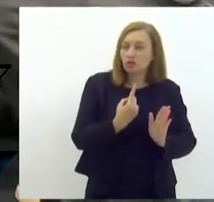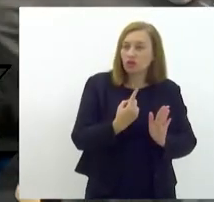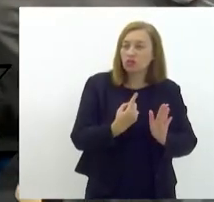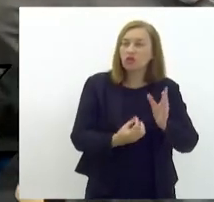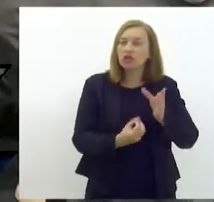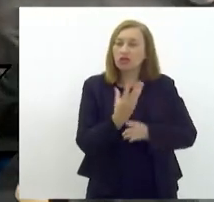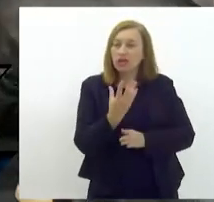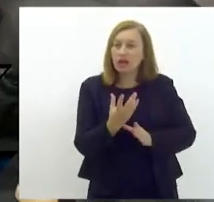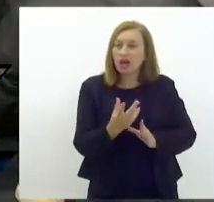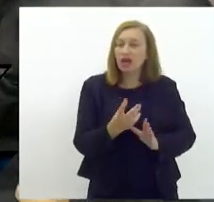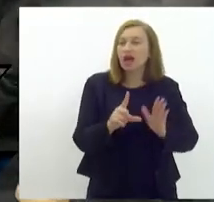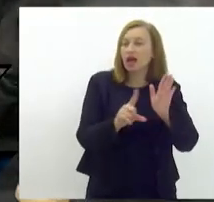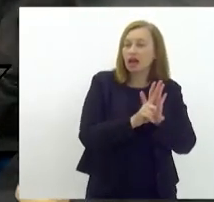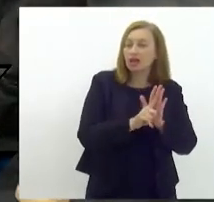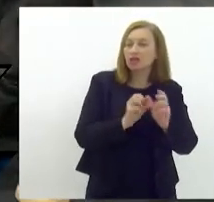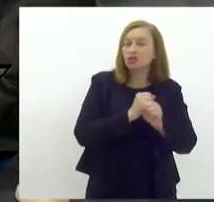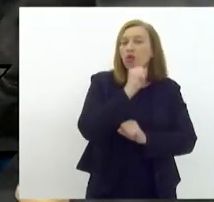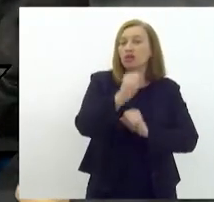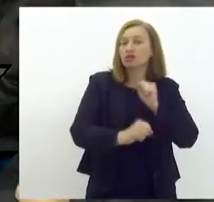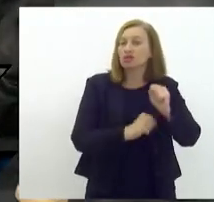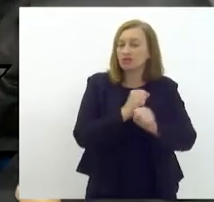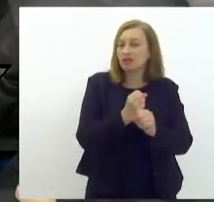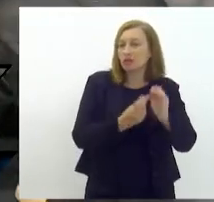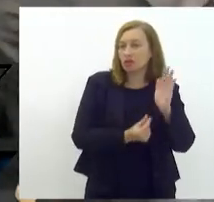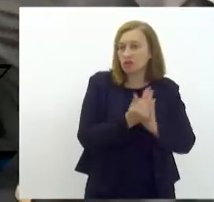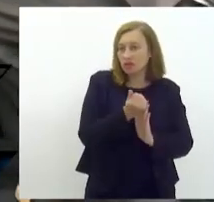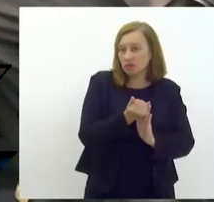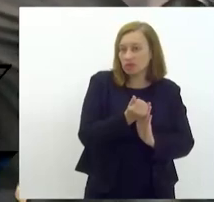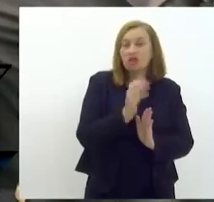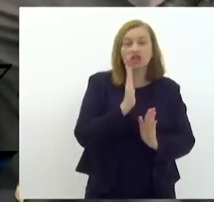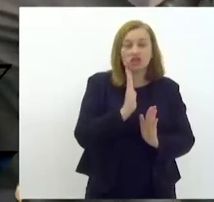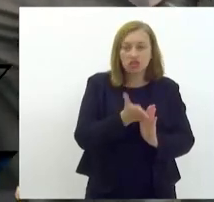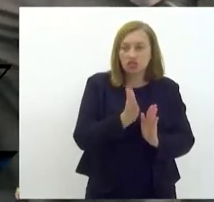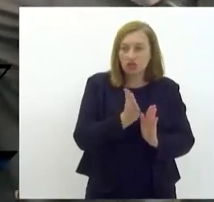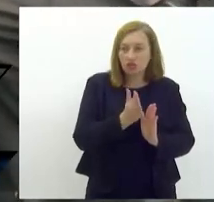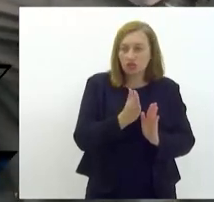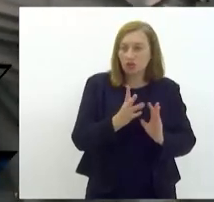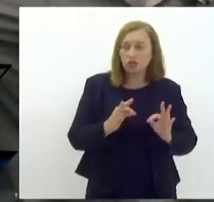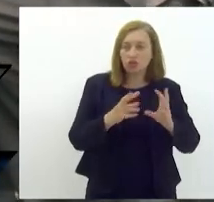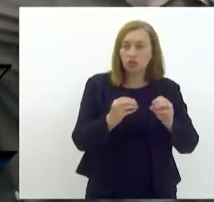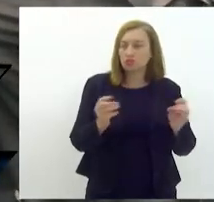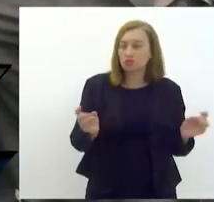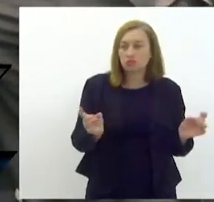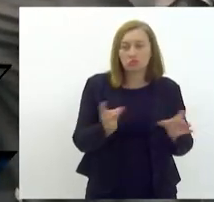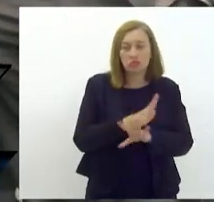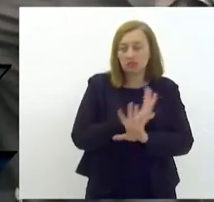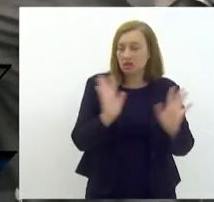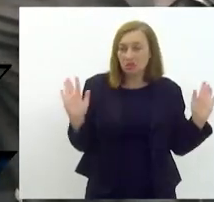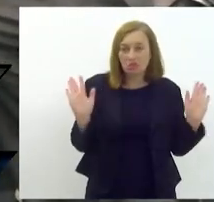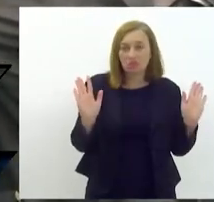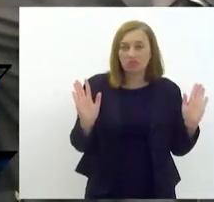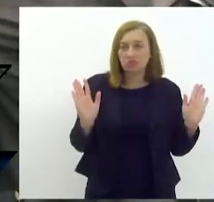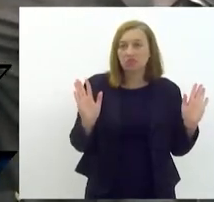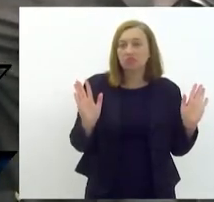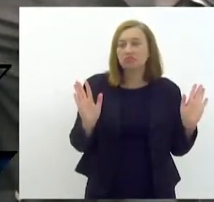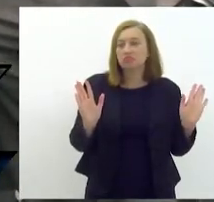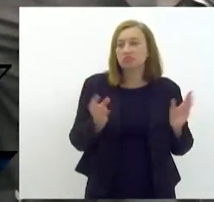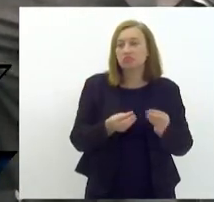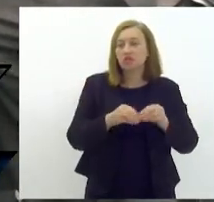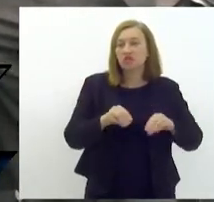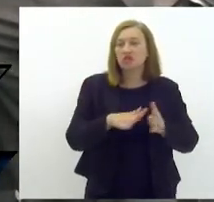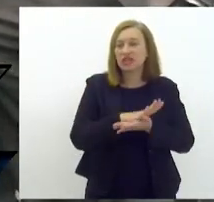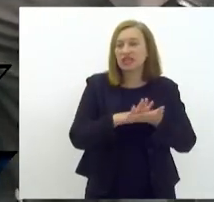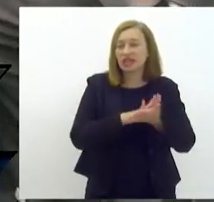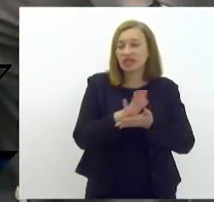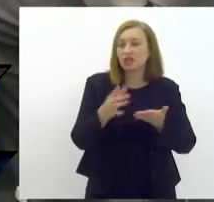ali orçamentária anual do próximo ano e embute no que já foi previsto anteriormente tá tudo resolvido não tem ferido o regime é uma questão de